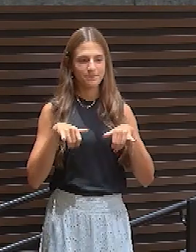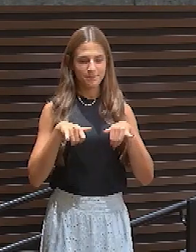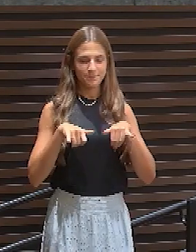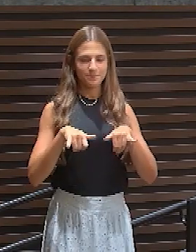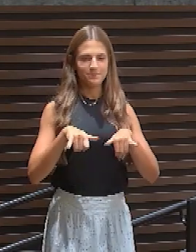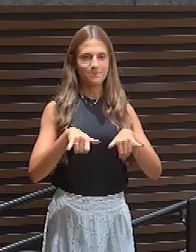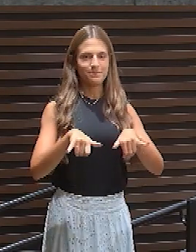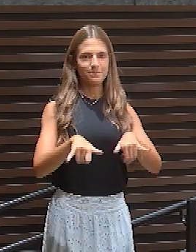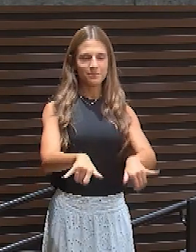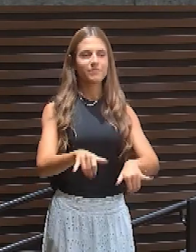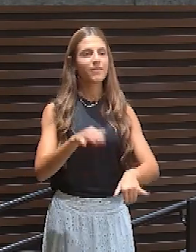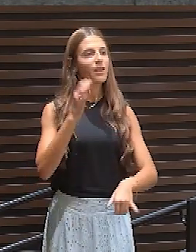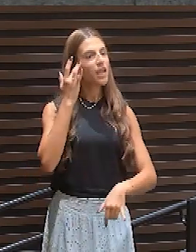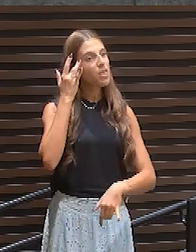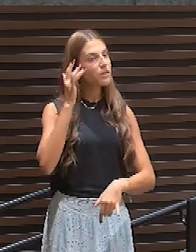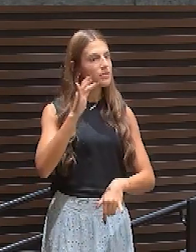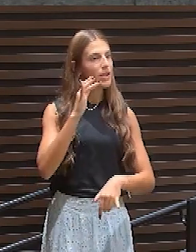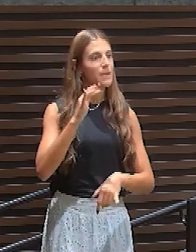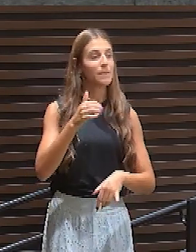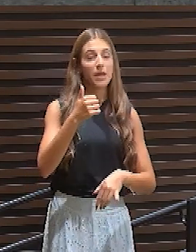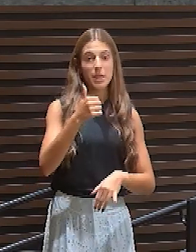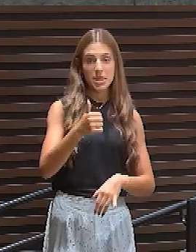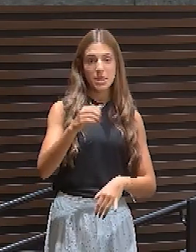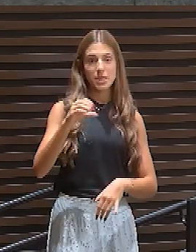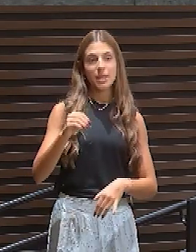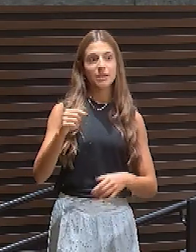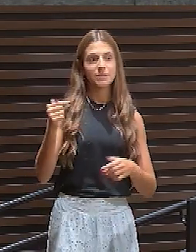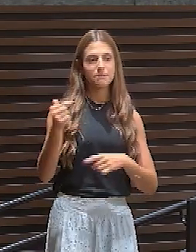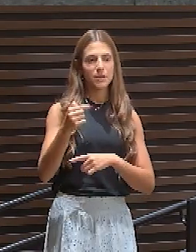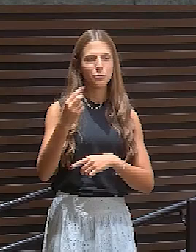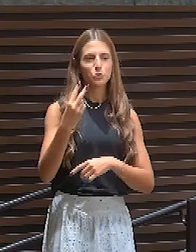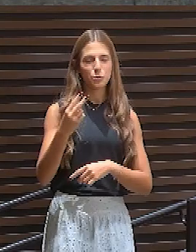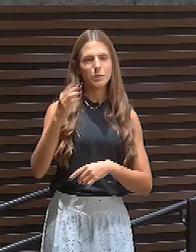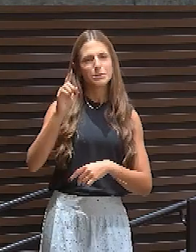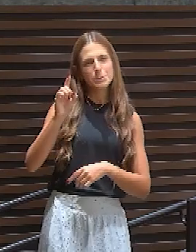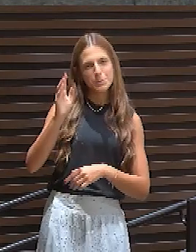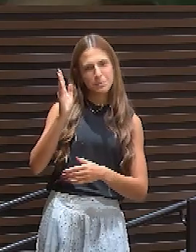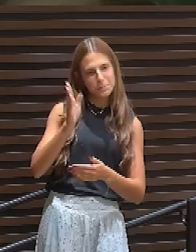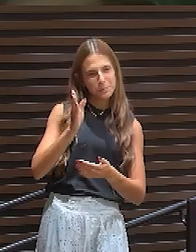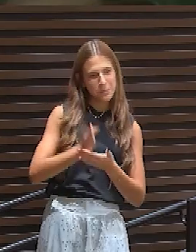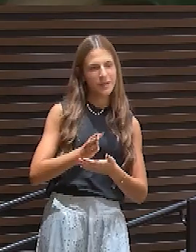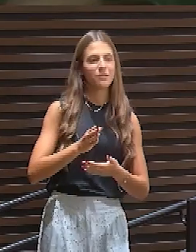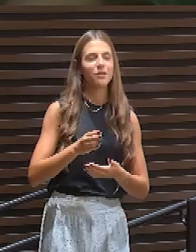2,5. Ela tem que fazer a continha, ela não sabe fazer.